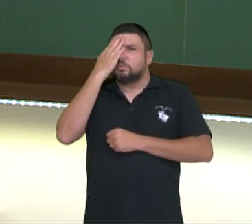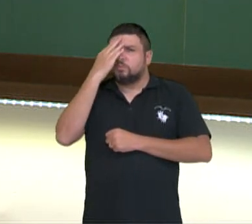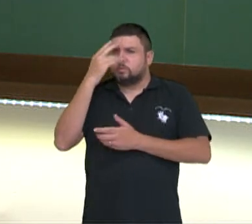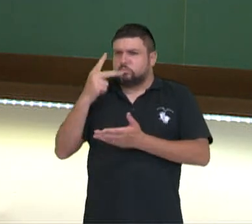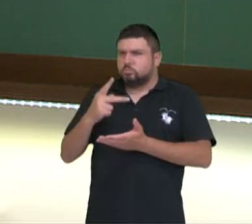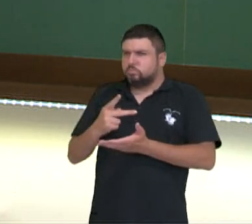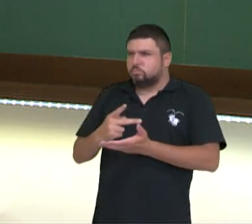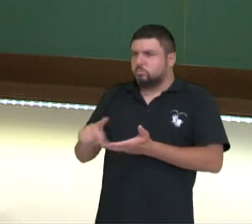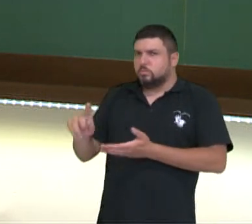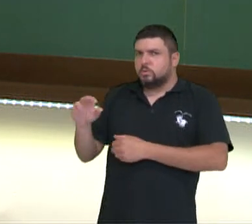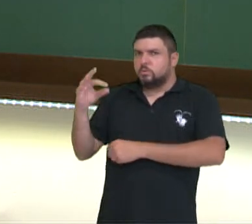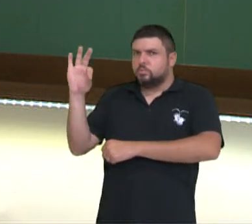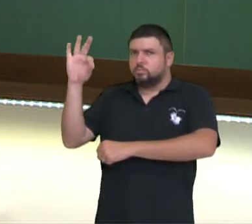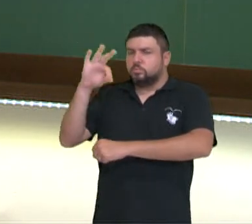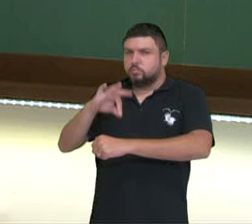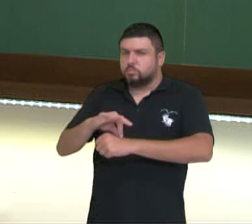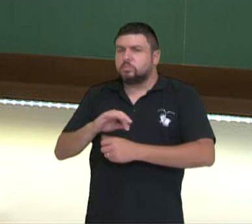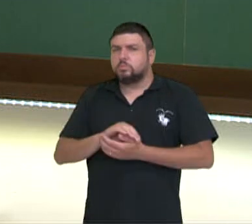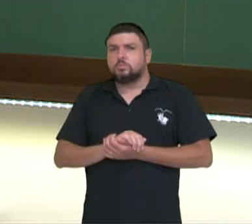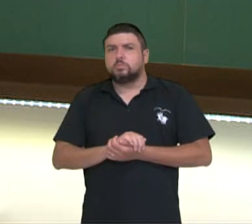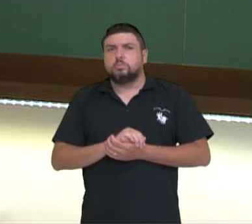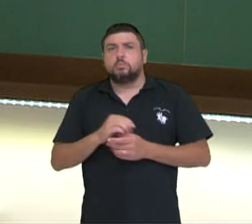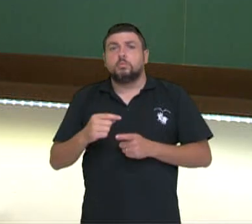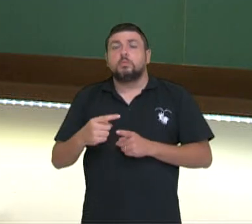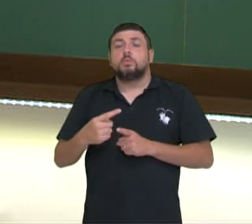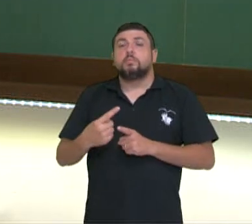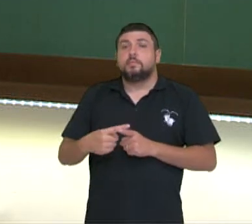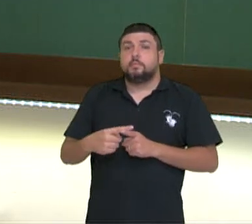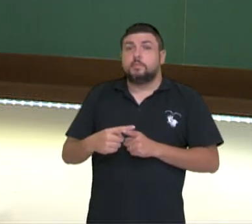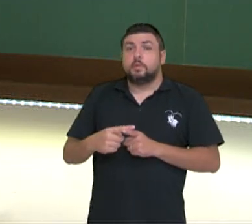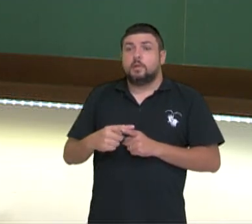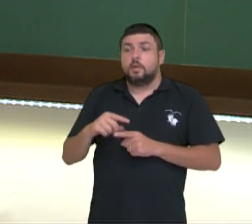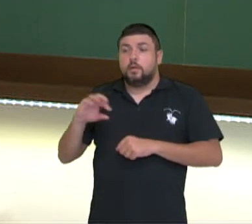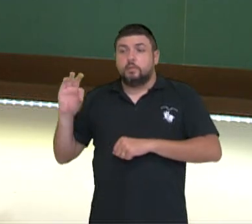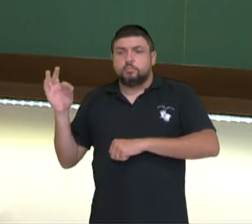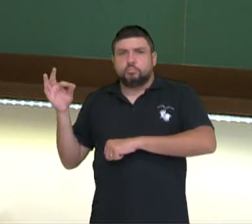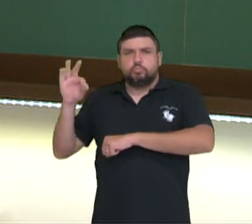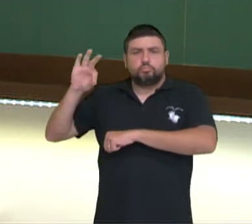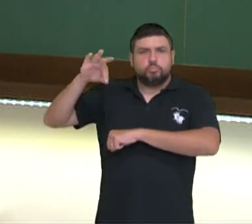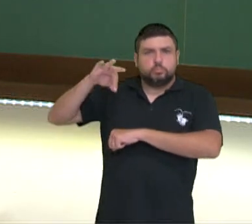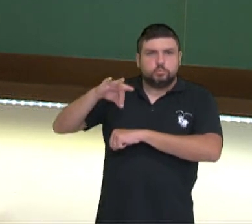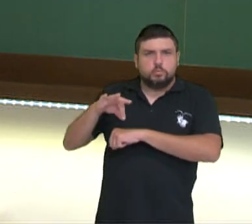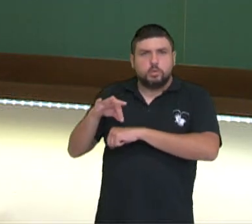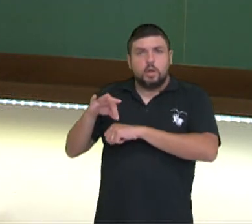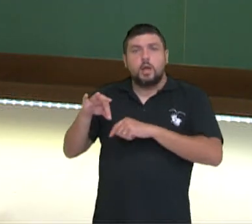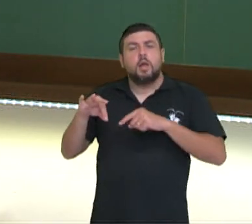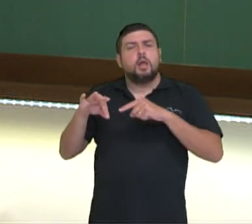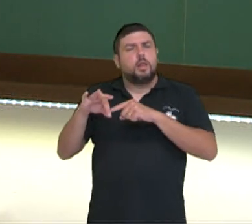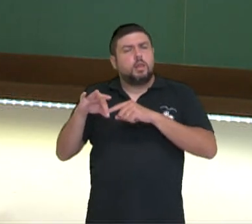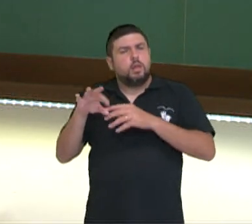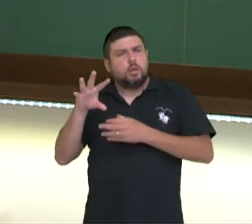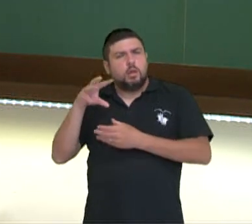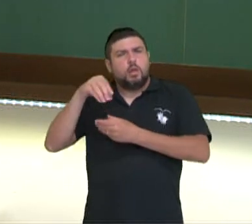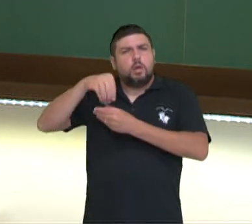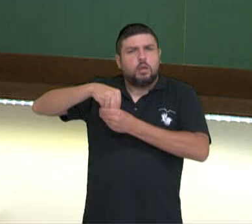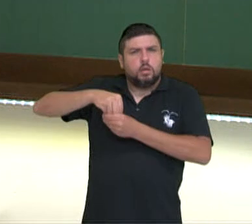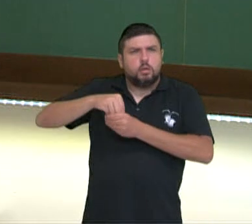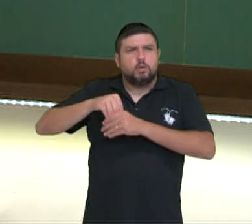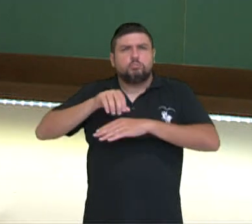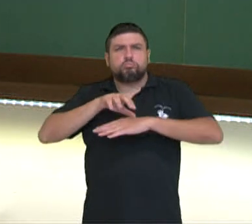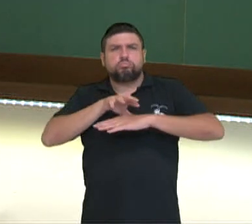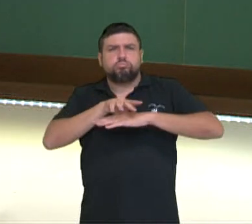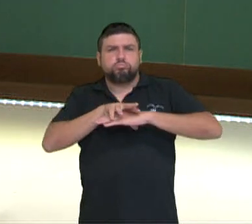esse mosquito? Justamente por ele ser vetor dessas diversas doenças. E isso é importante